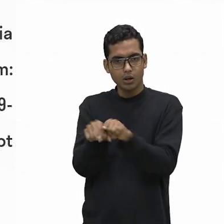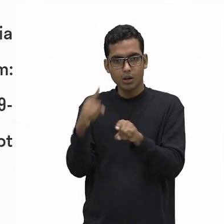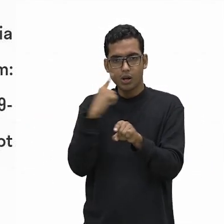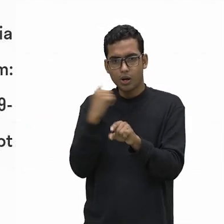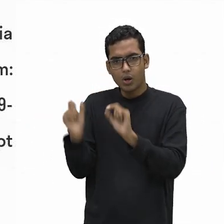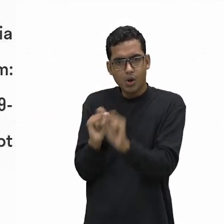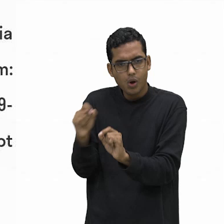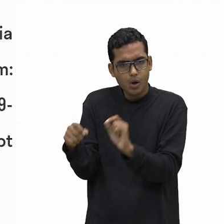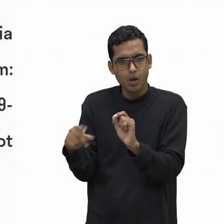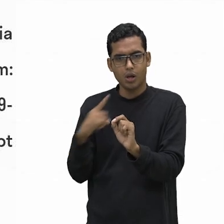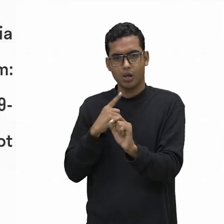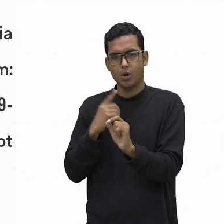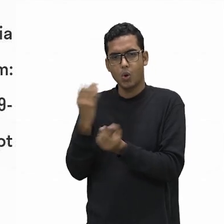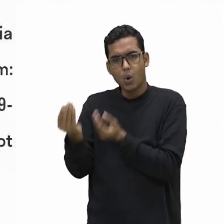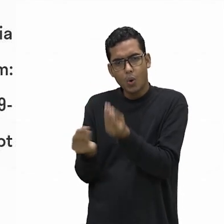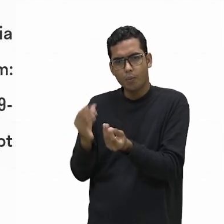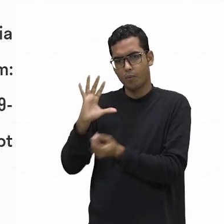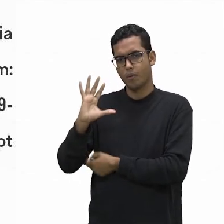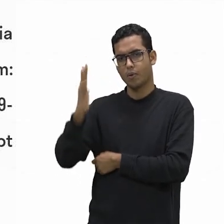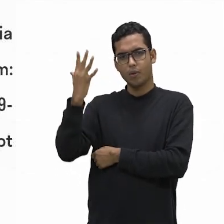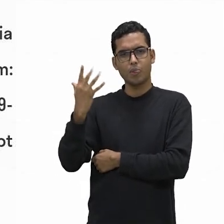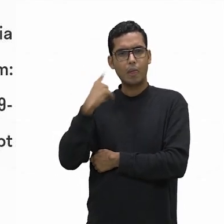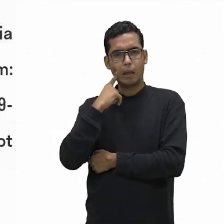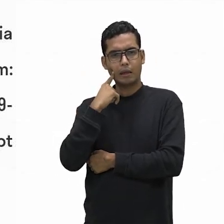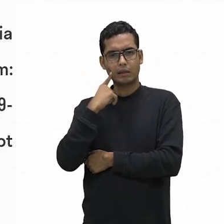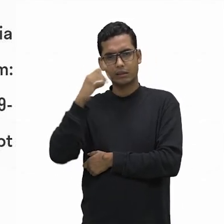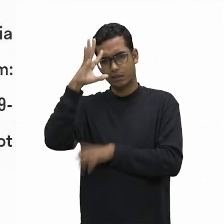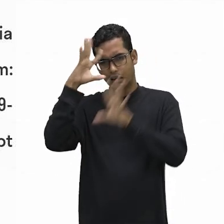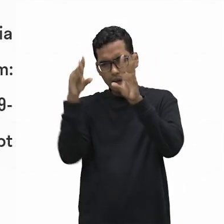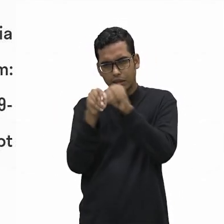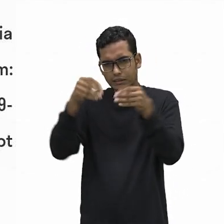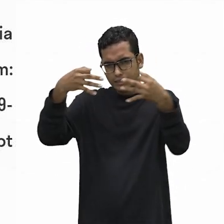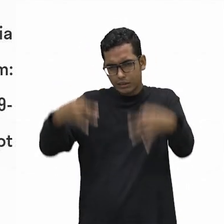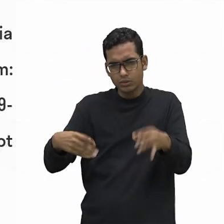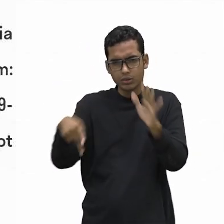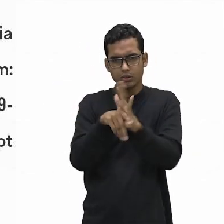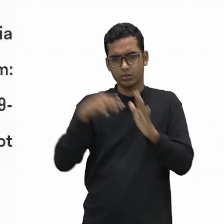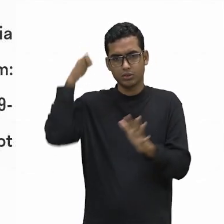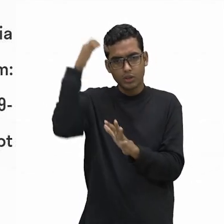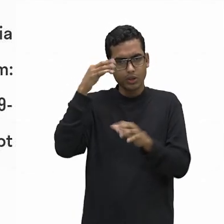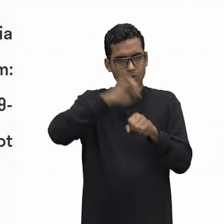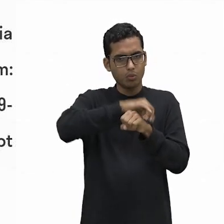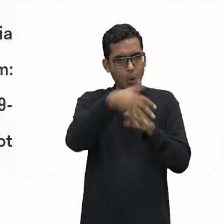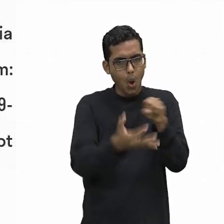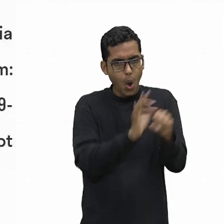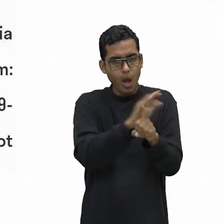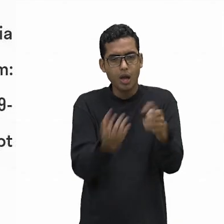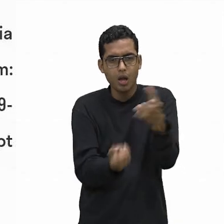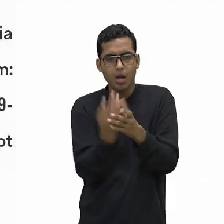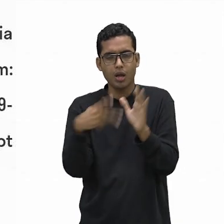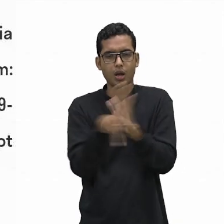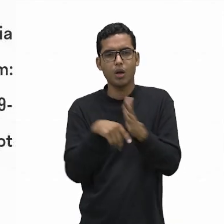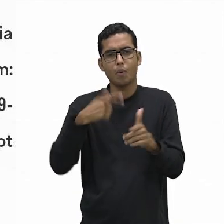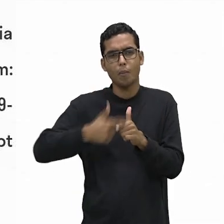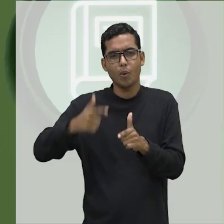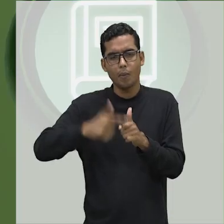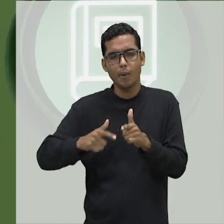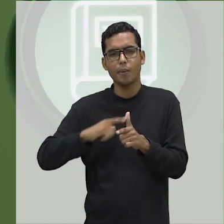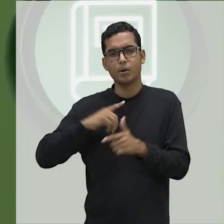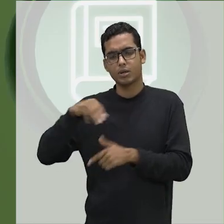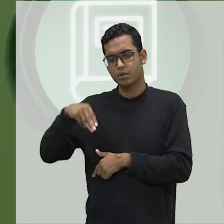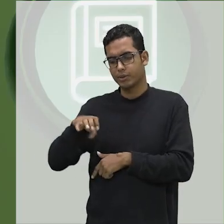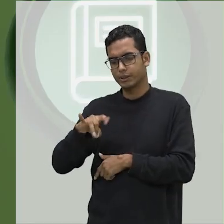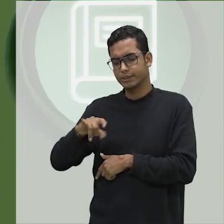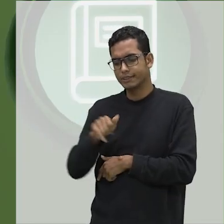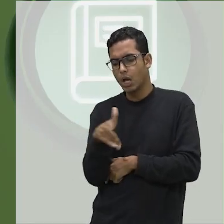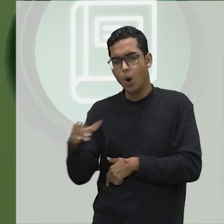transição não é compreendida de maneira completa pela teoria quântica e constitui o chamado problema de medição. Então, o primeiro problema aí